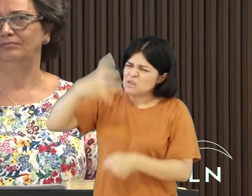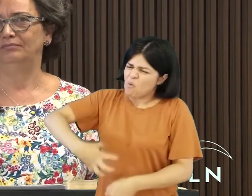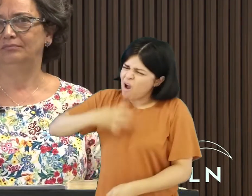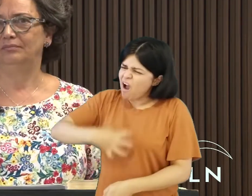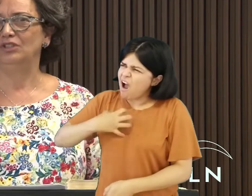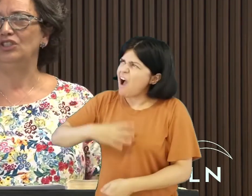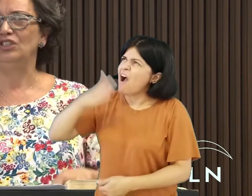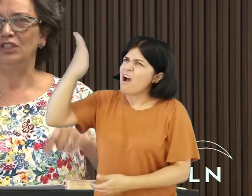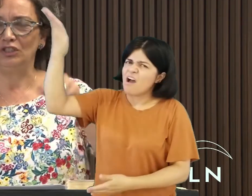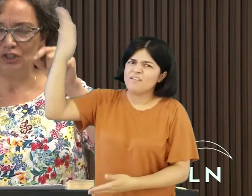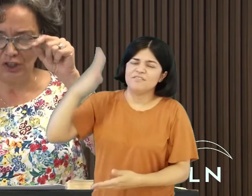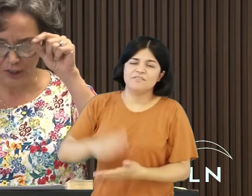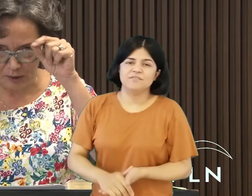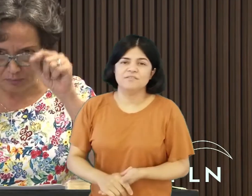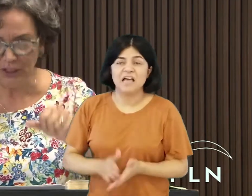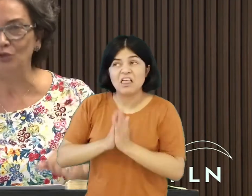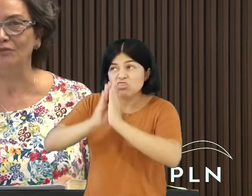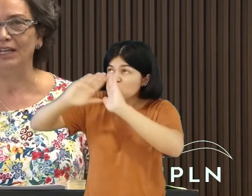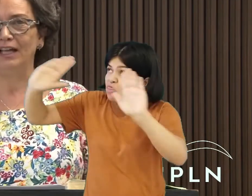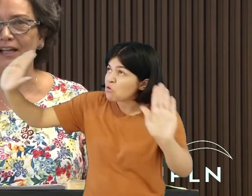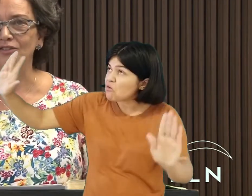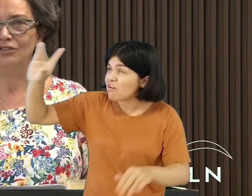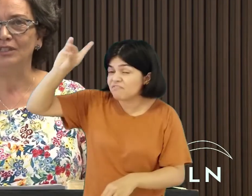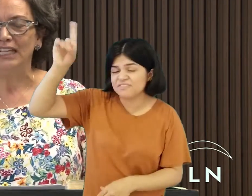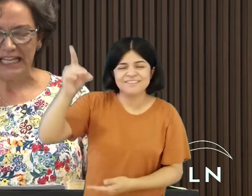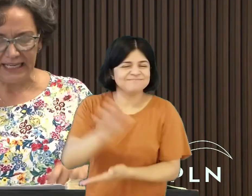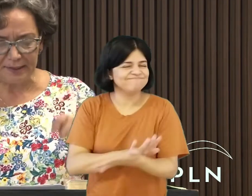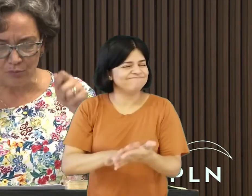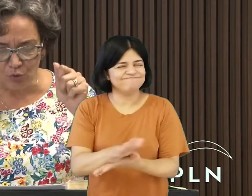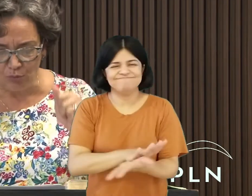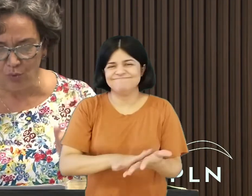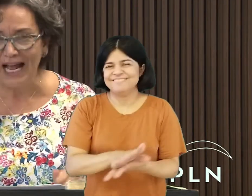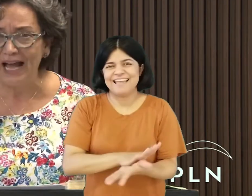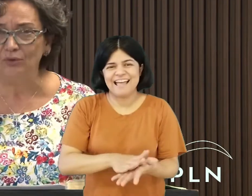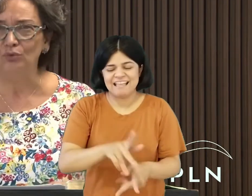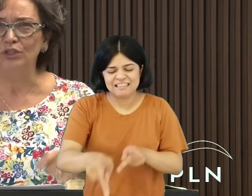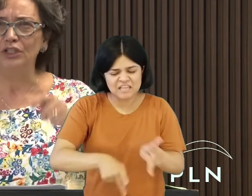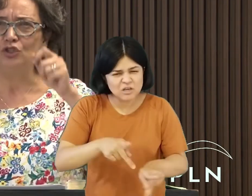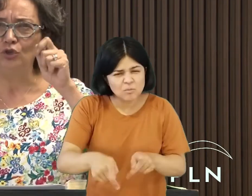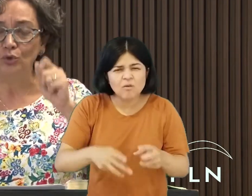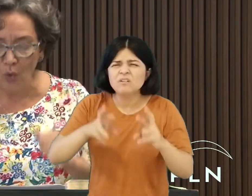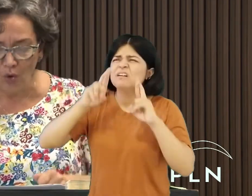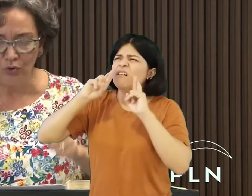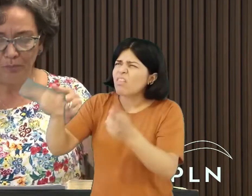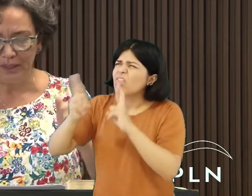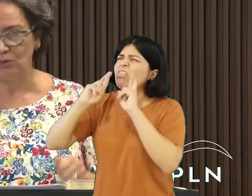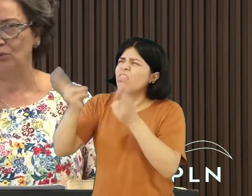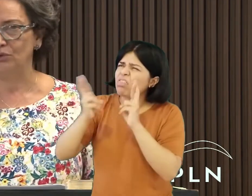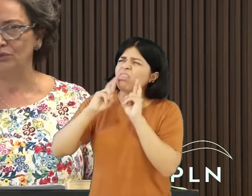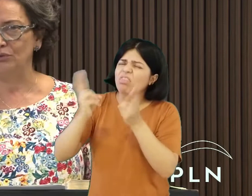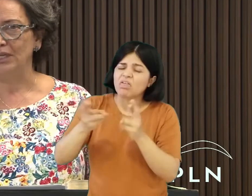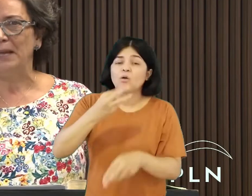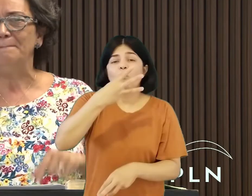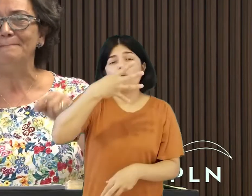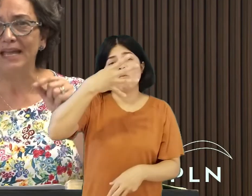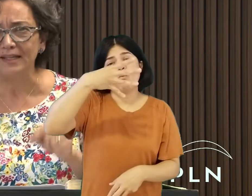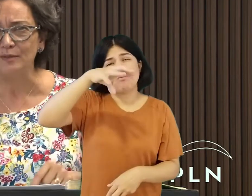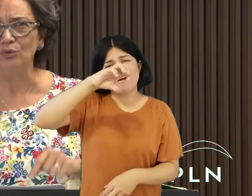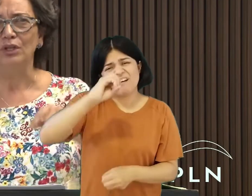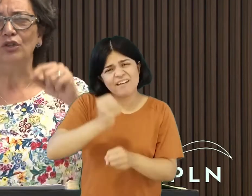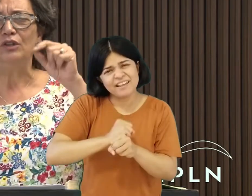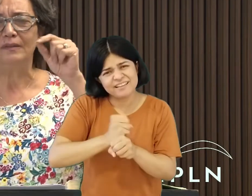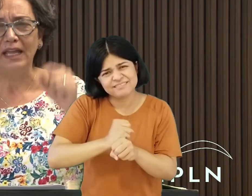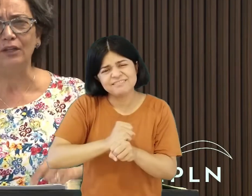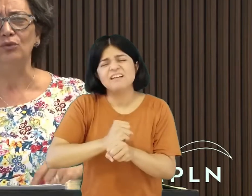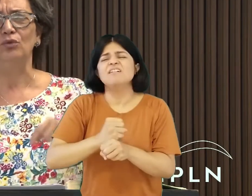adoraram em espírito e em verdade. Eles murmuraram durante todo o percurso,